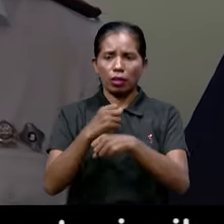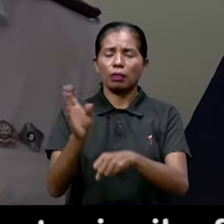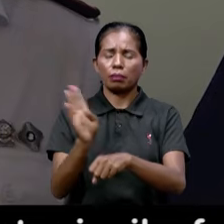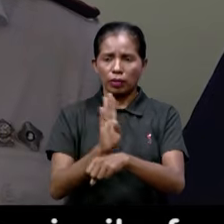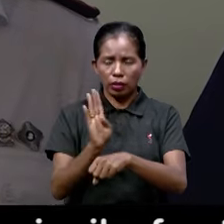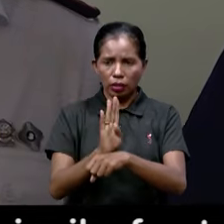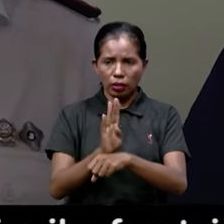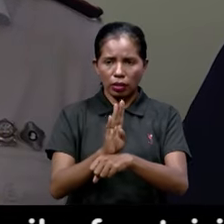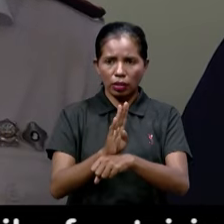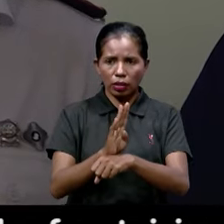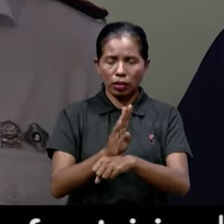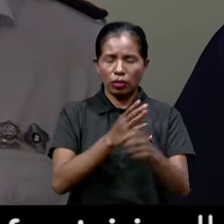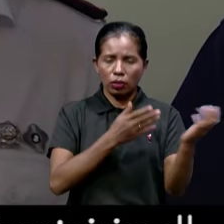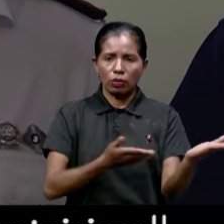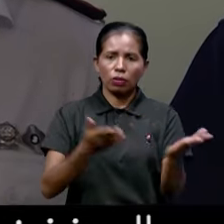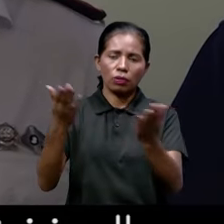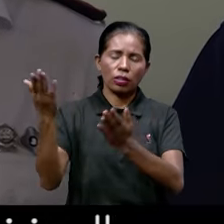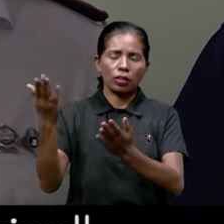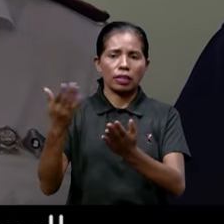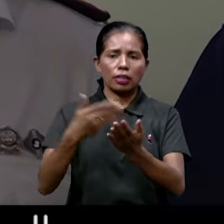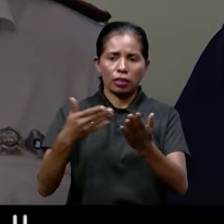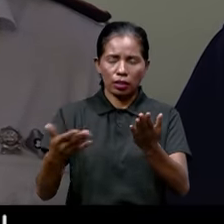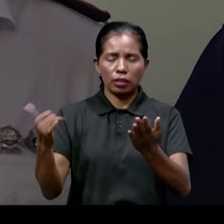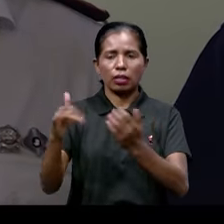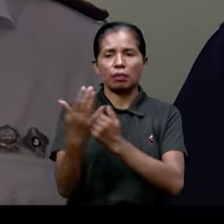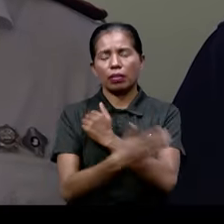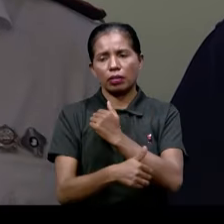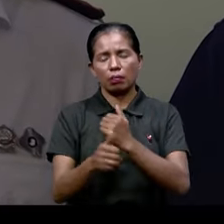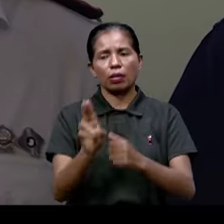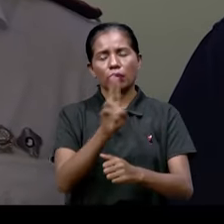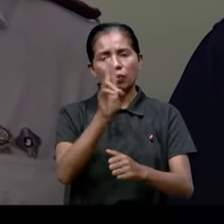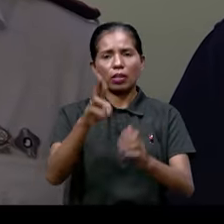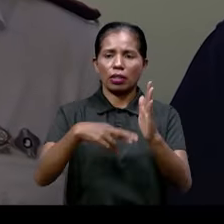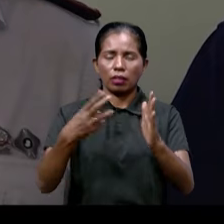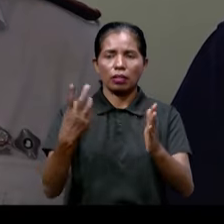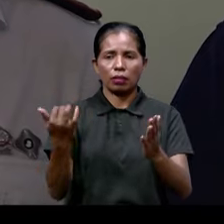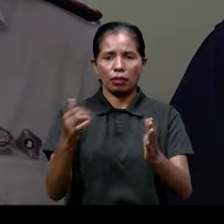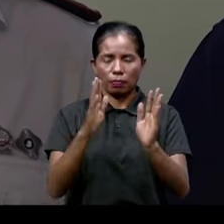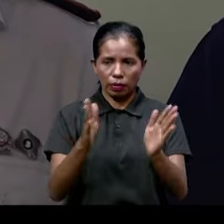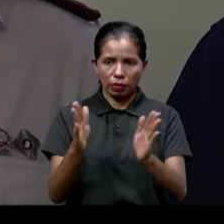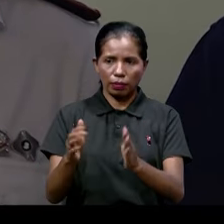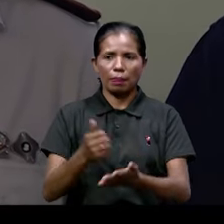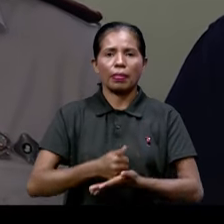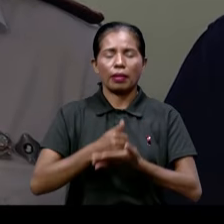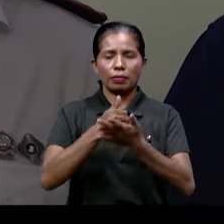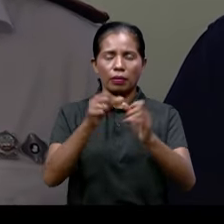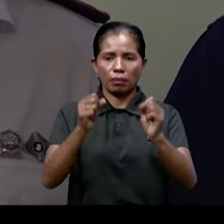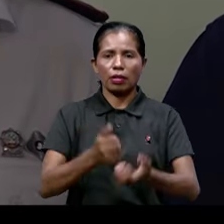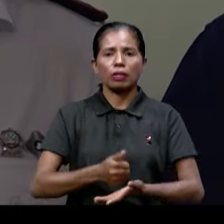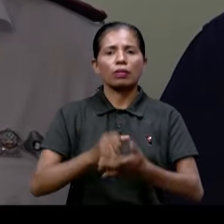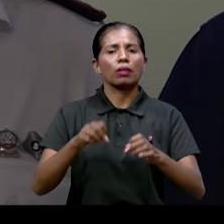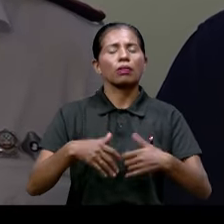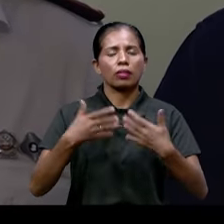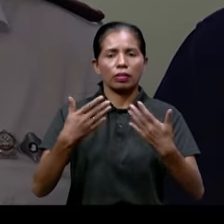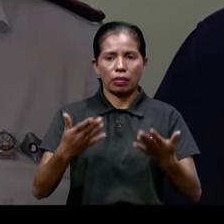halu exporta sa saun sir barailu. Bele usa mekanisme sir ne ben ya custom proses bele ajuda bele facilita o insa bele haruk